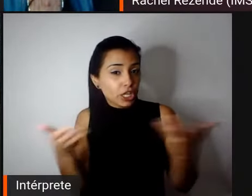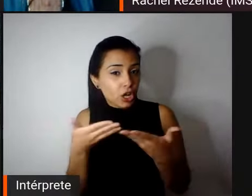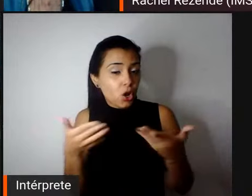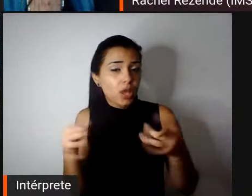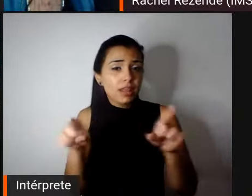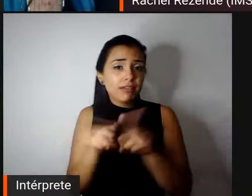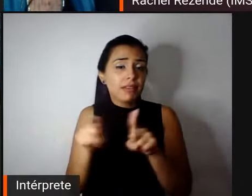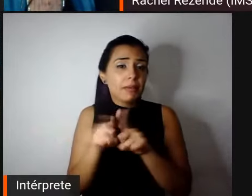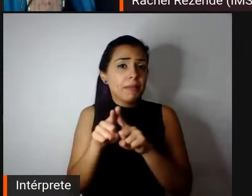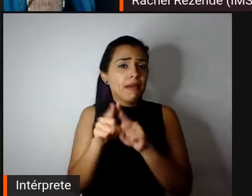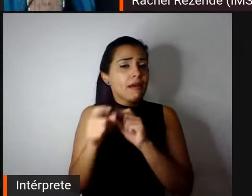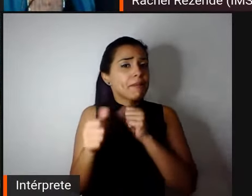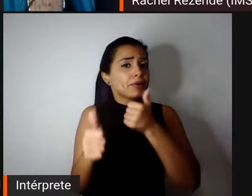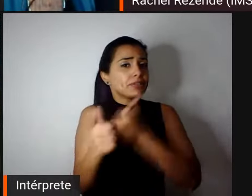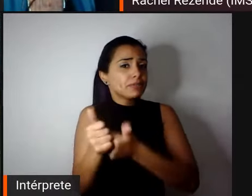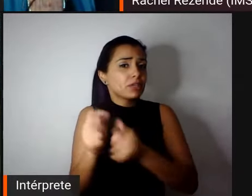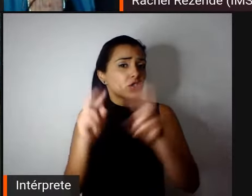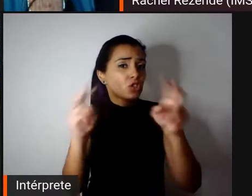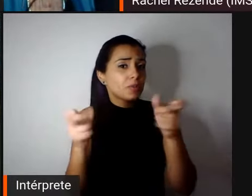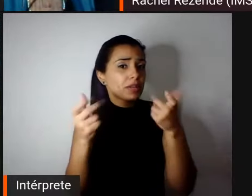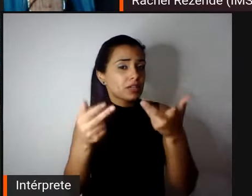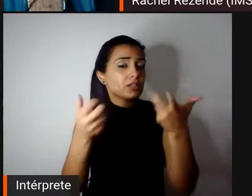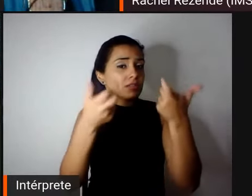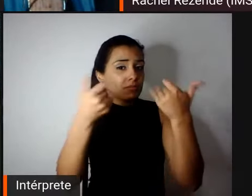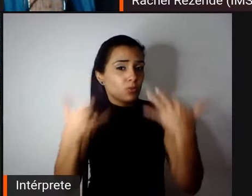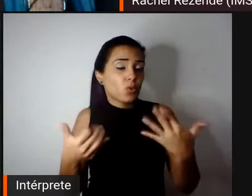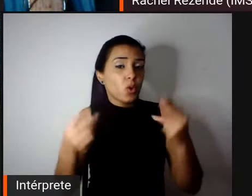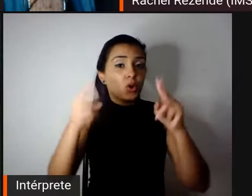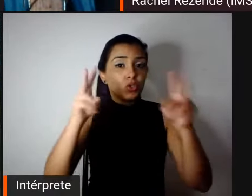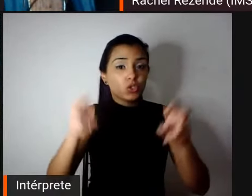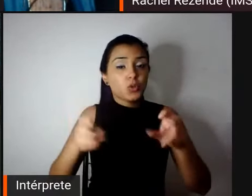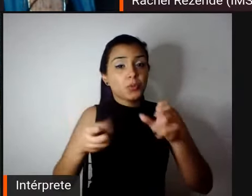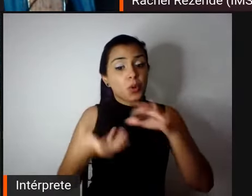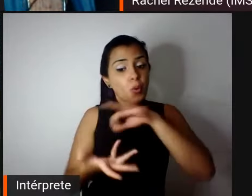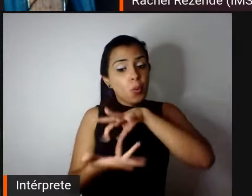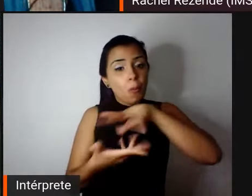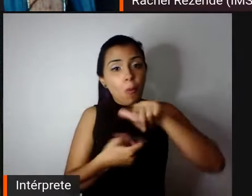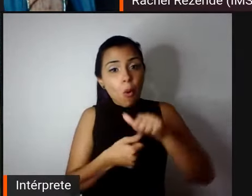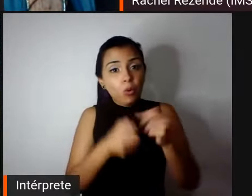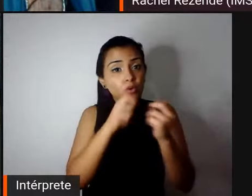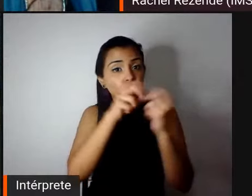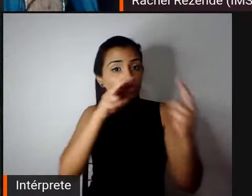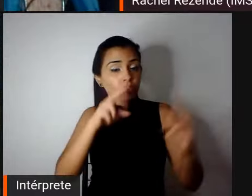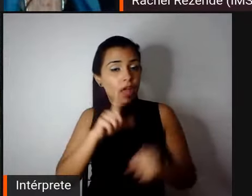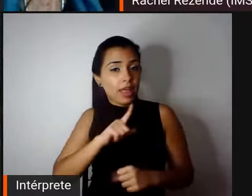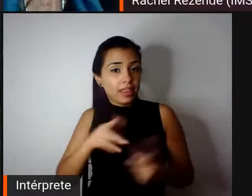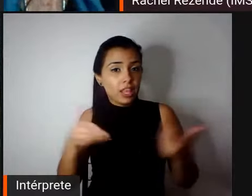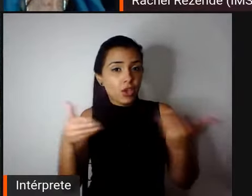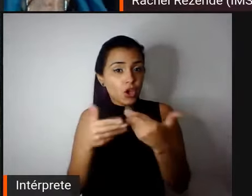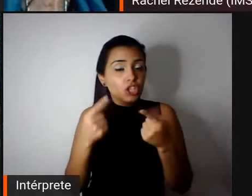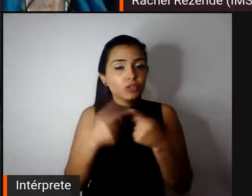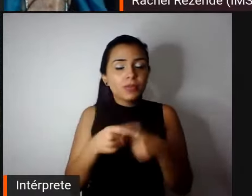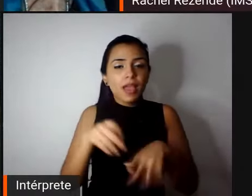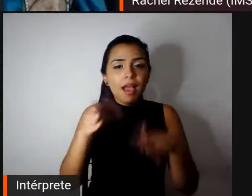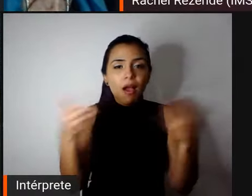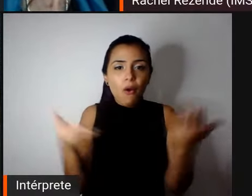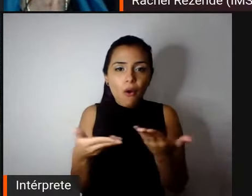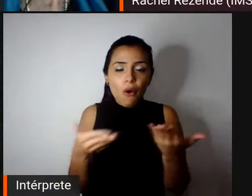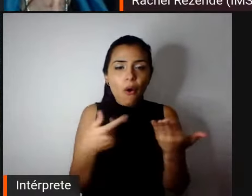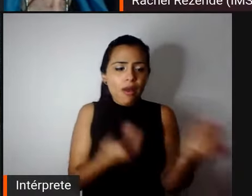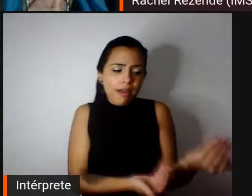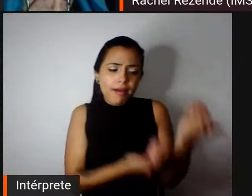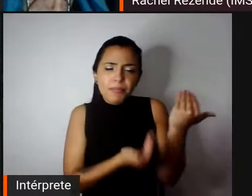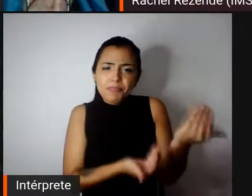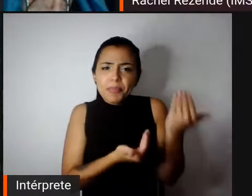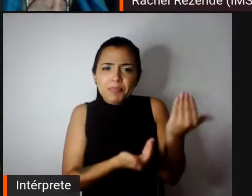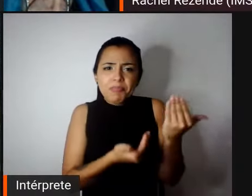disso que você se referiu hoje, que é esse nosso mundo digital, que as crianças estão desde meses, né, 8 meses, 10 meses, já